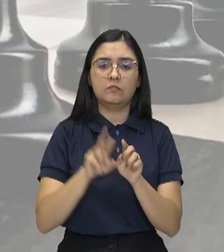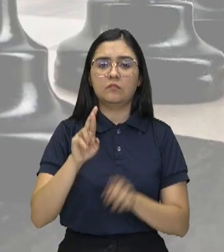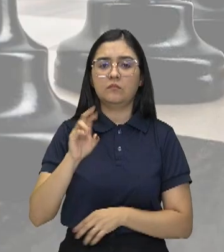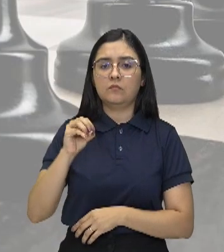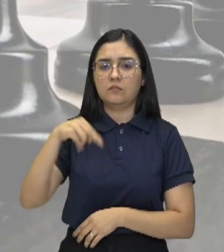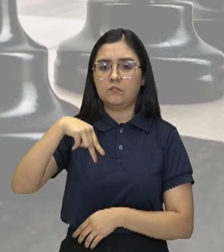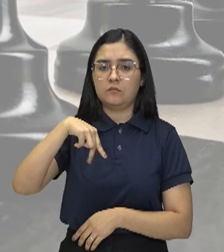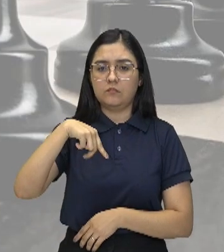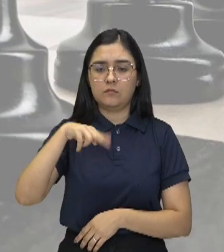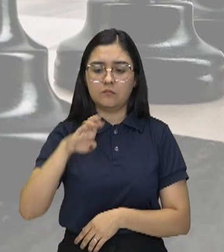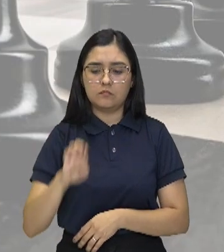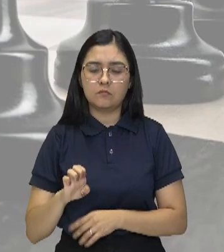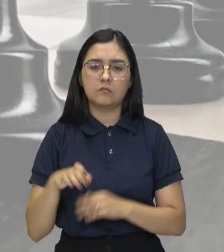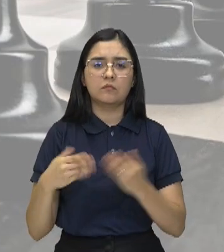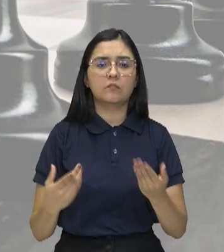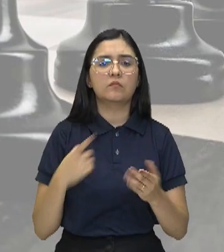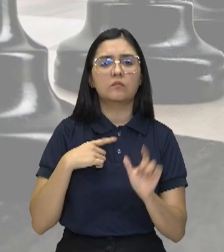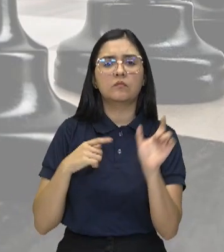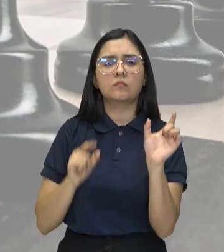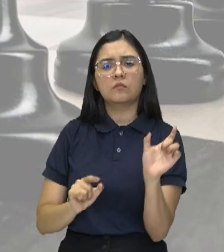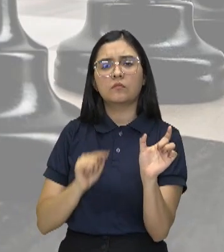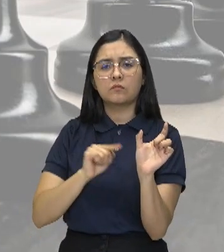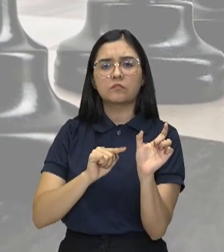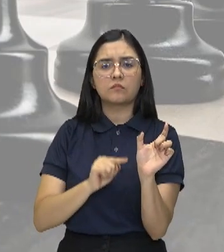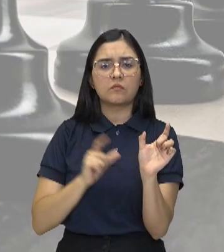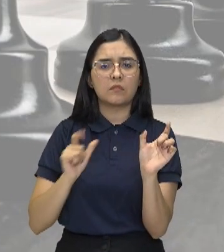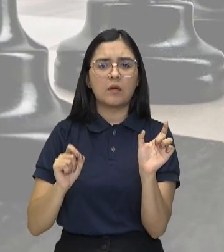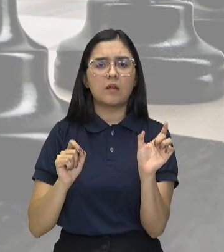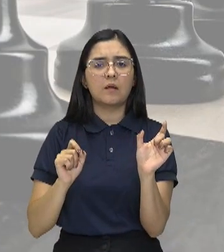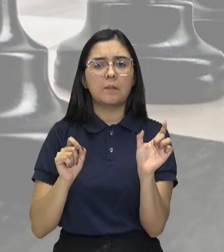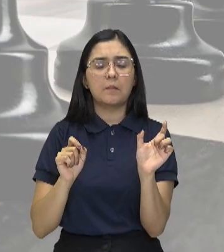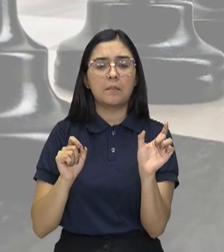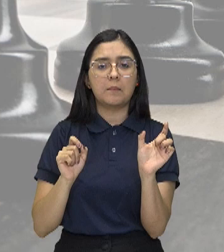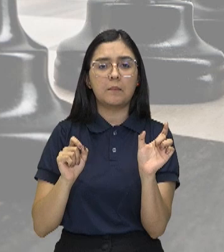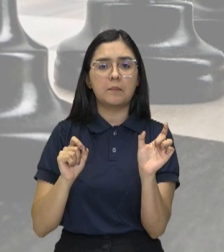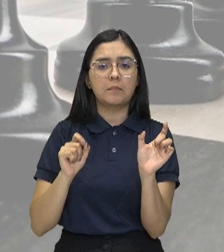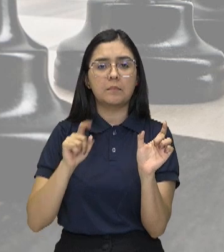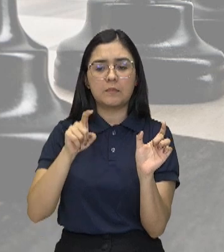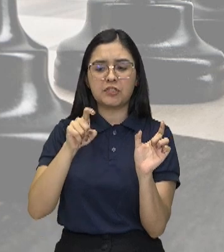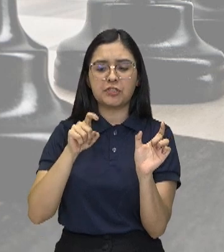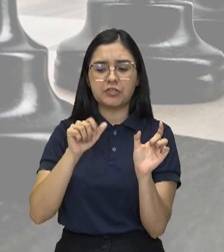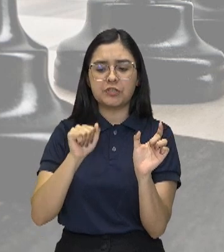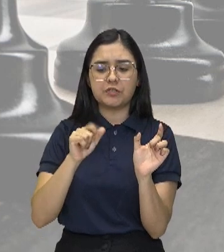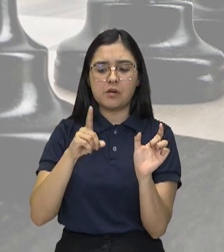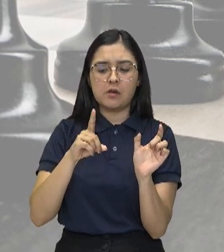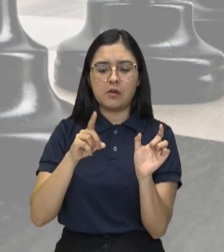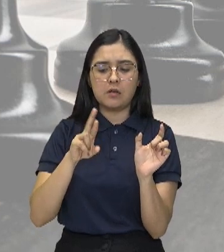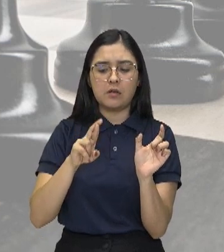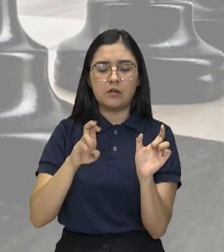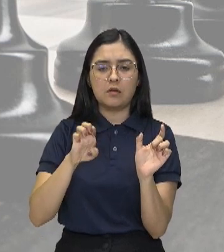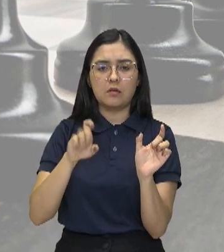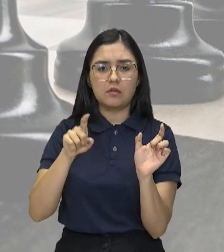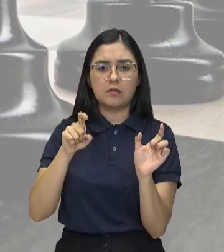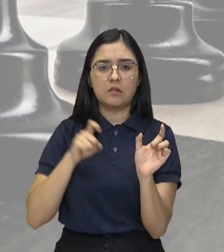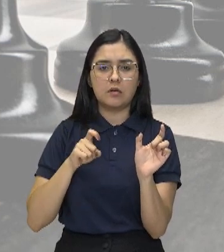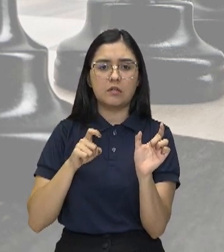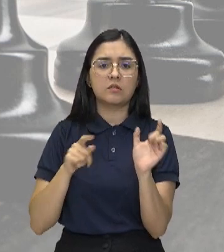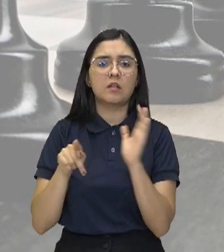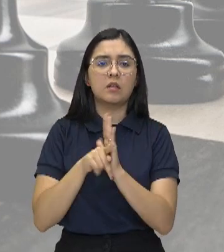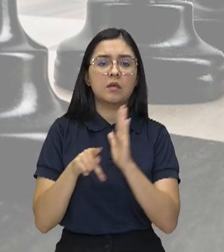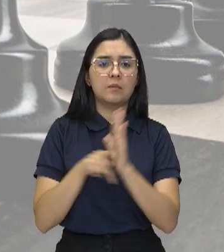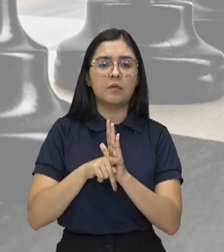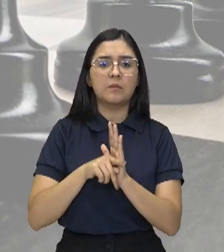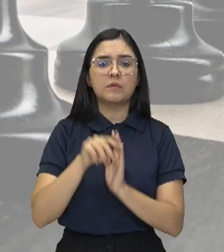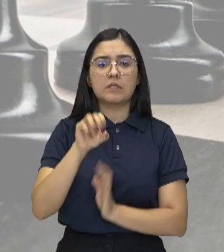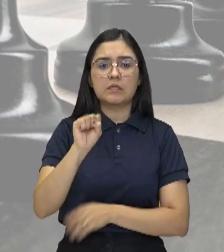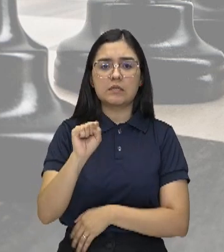da palavra, ou seja, a origem da palavra, né, nós temos que a palavra xadrez deriva do sânscrito,